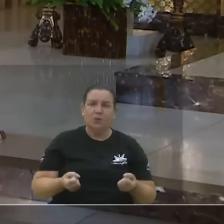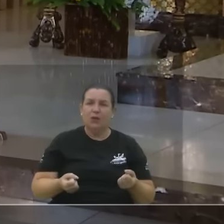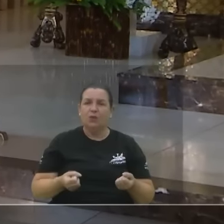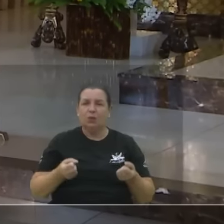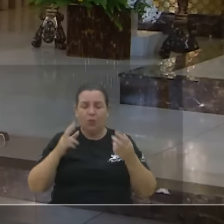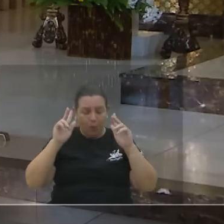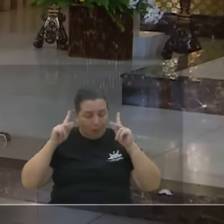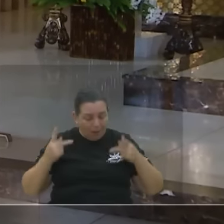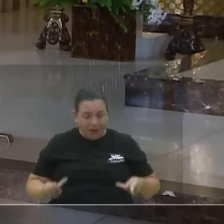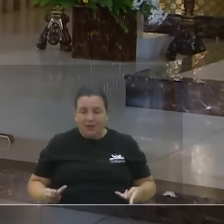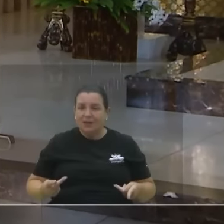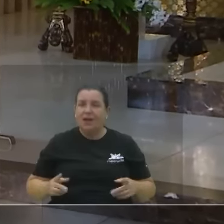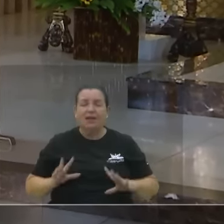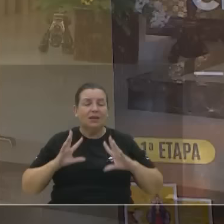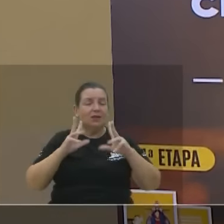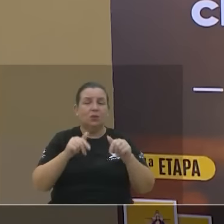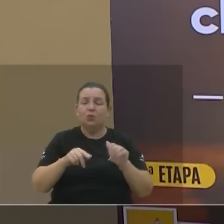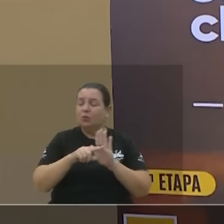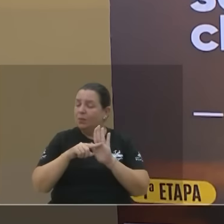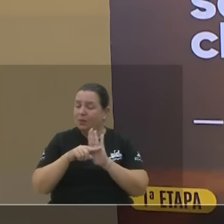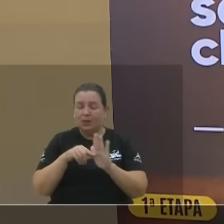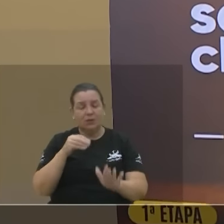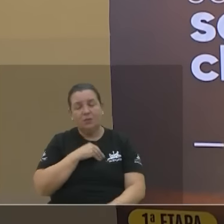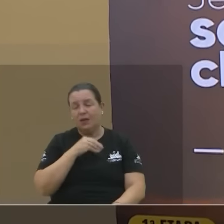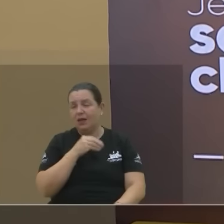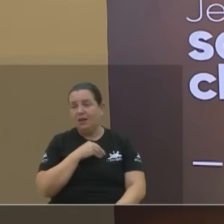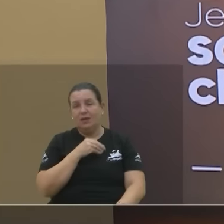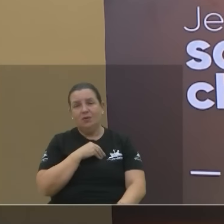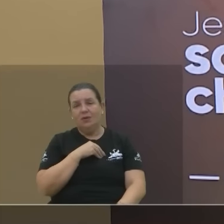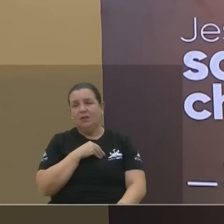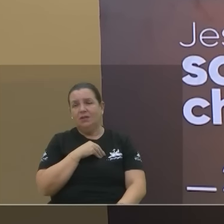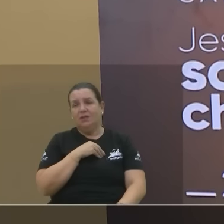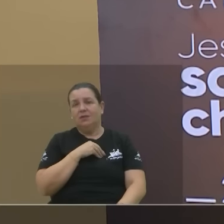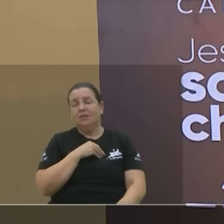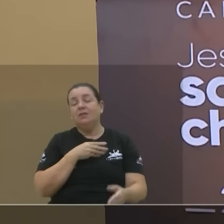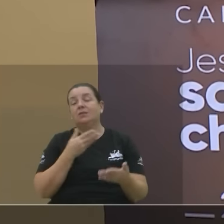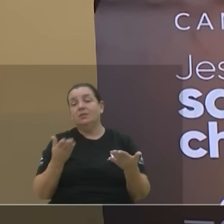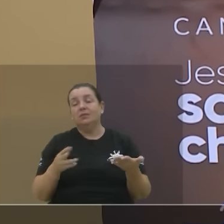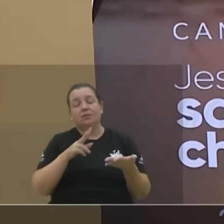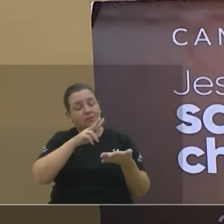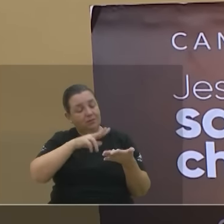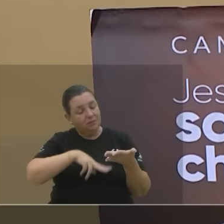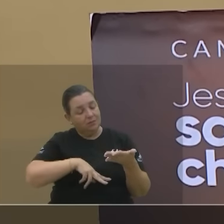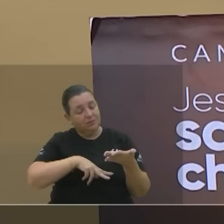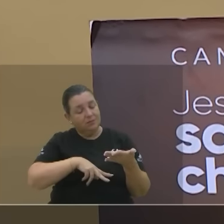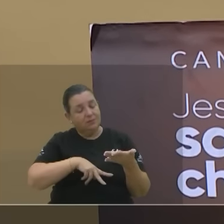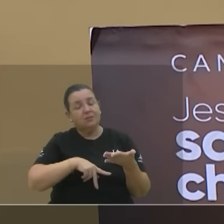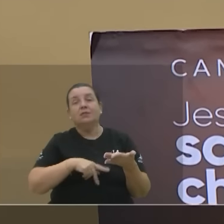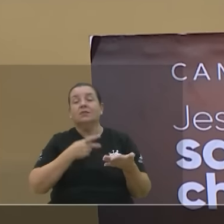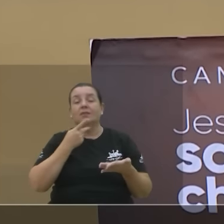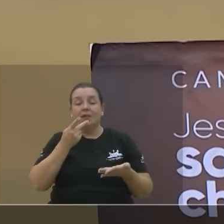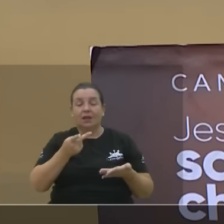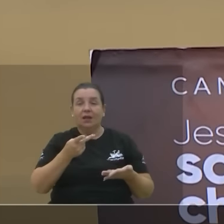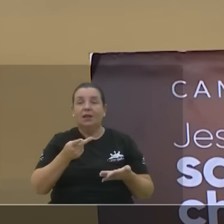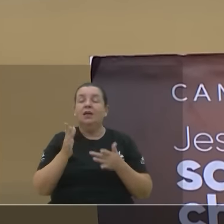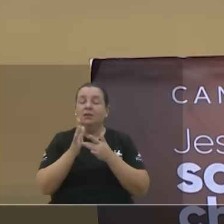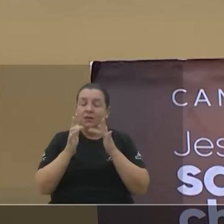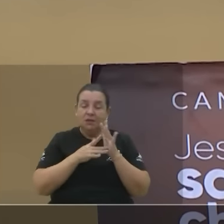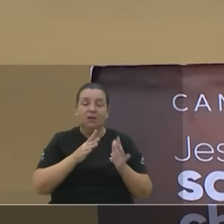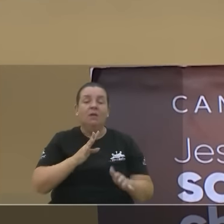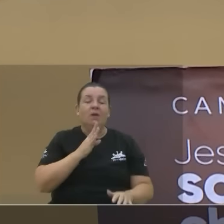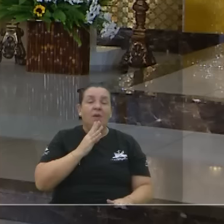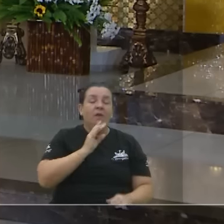condição humana em tudo menos o pecado. E como diz o texto, eu conheço as minhas